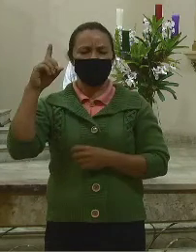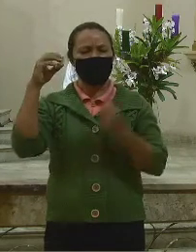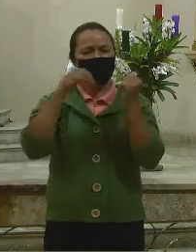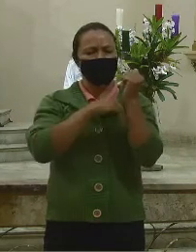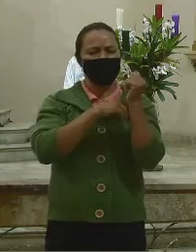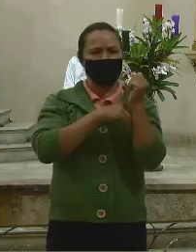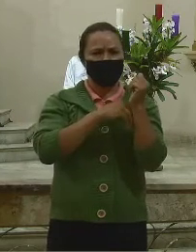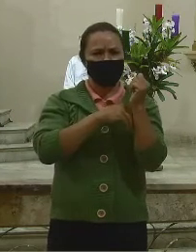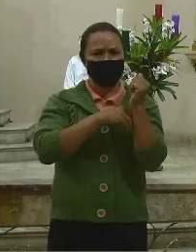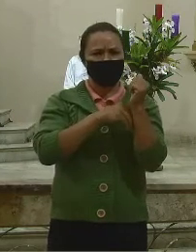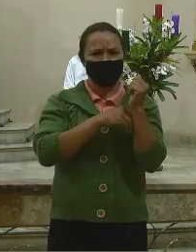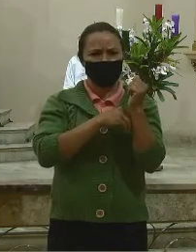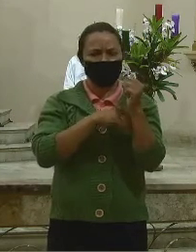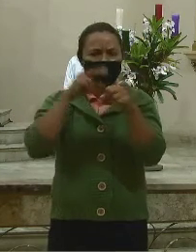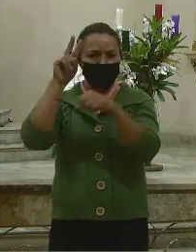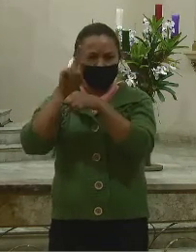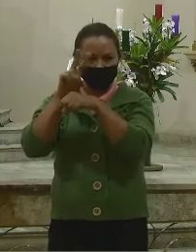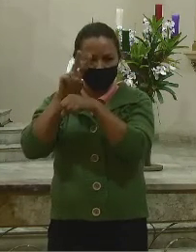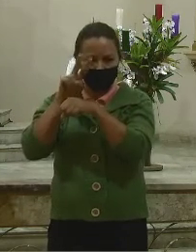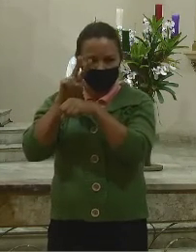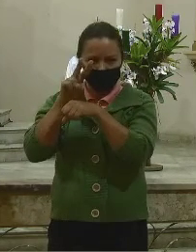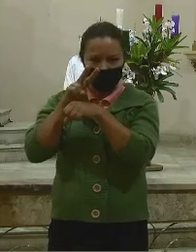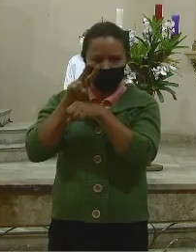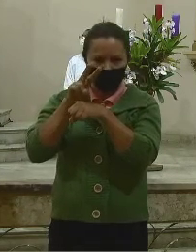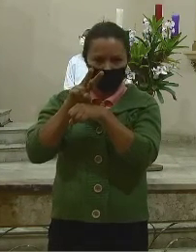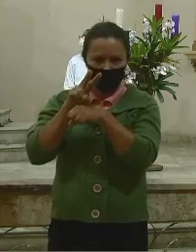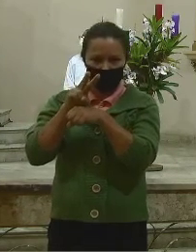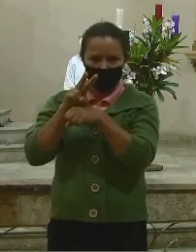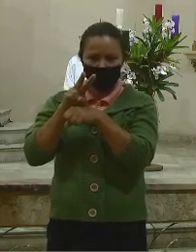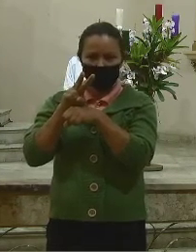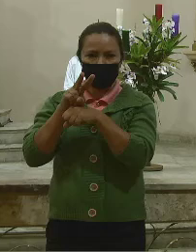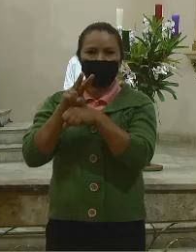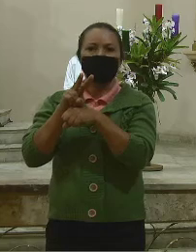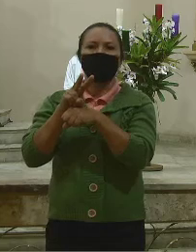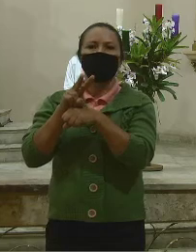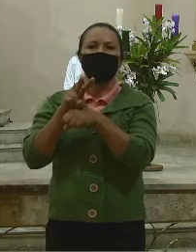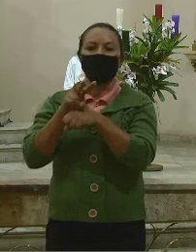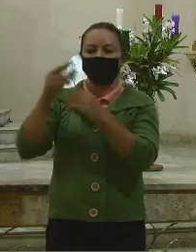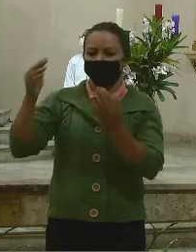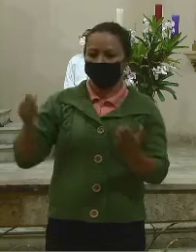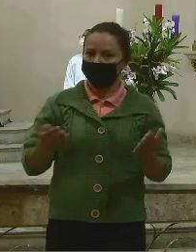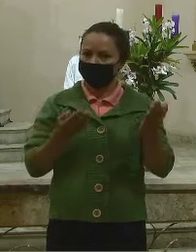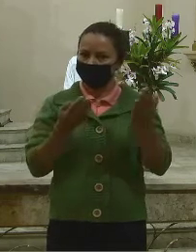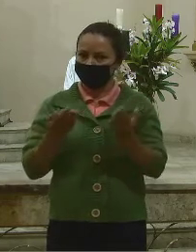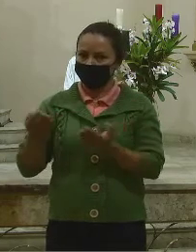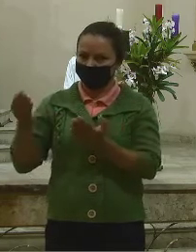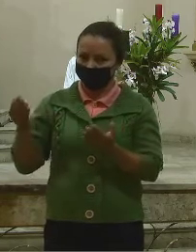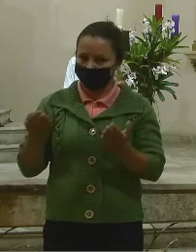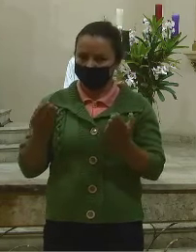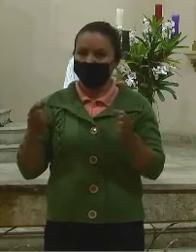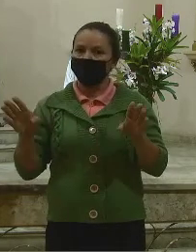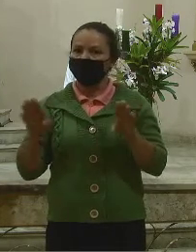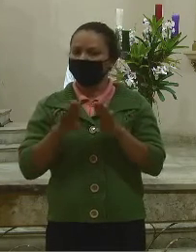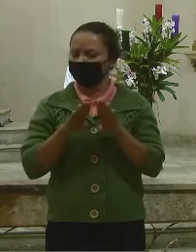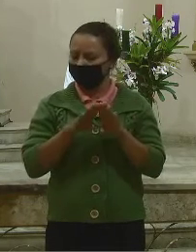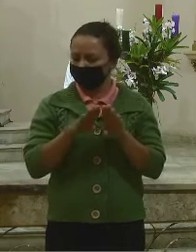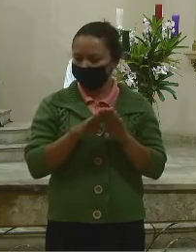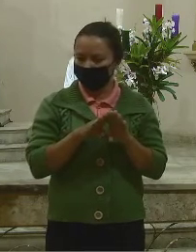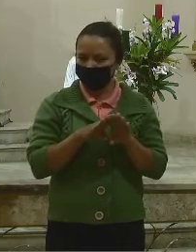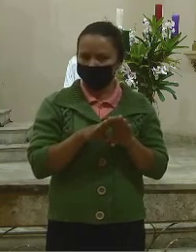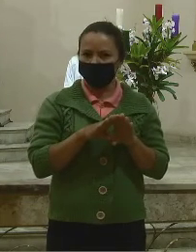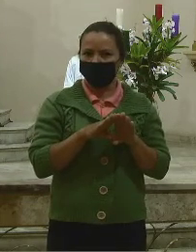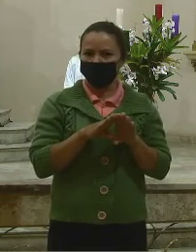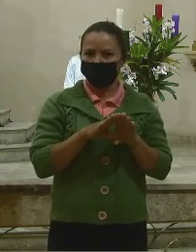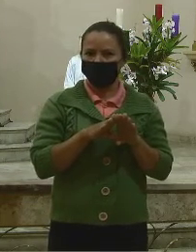escondido, velado ali na figura daquela criança. Assim também o padre,